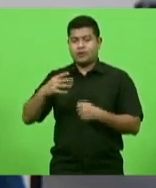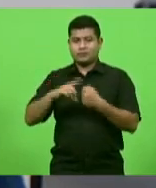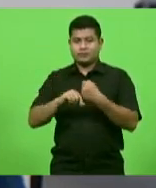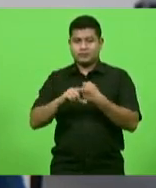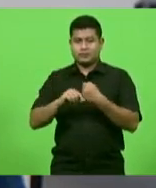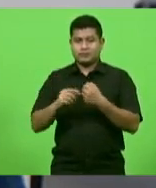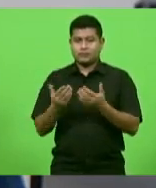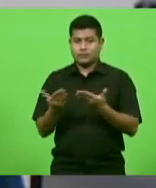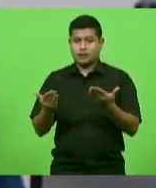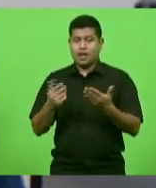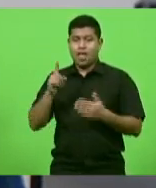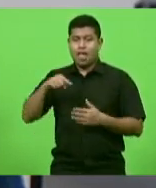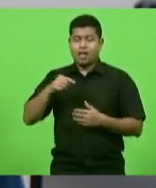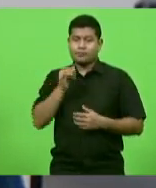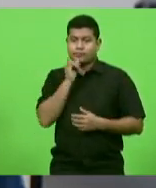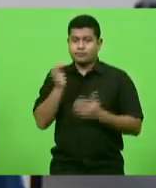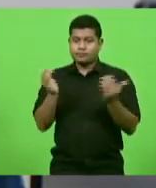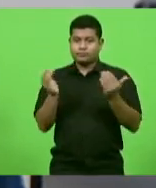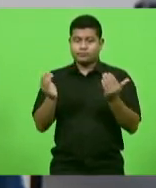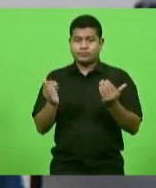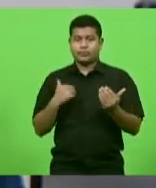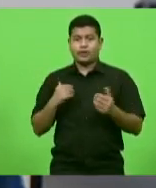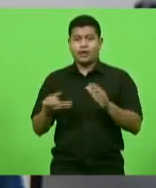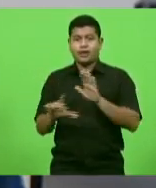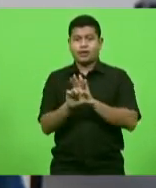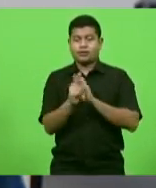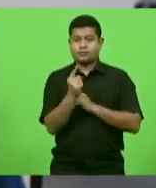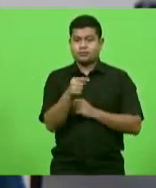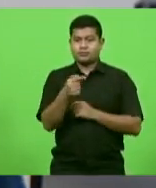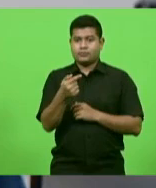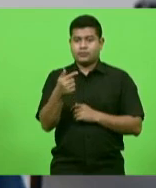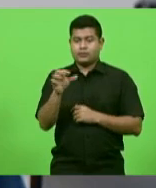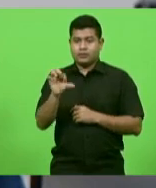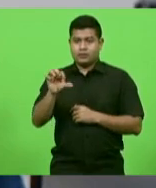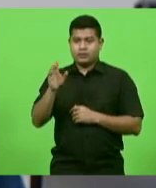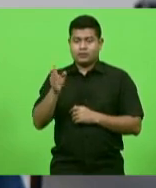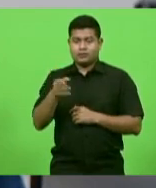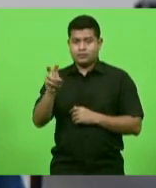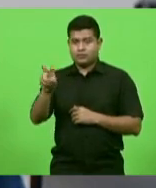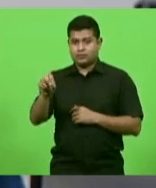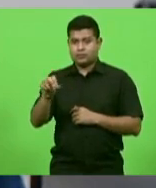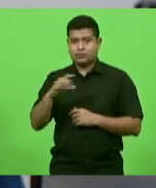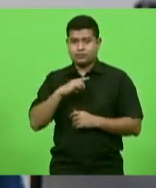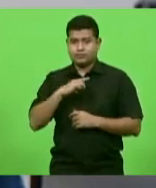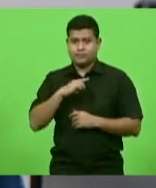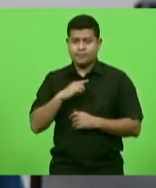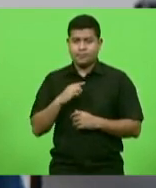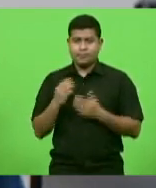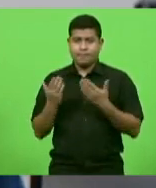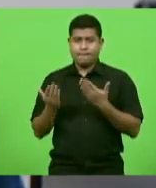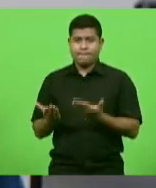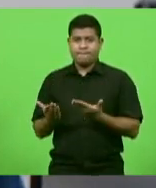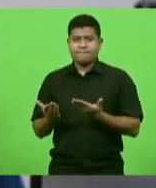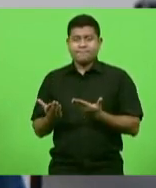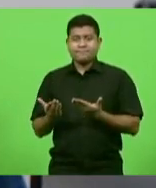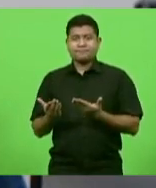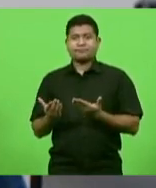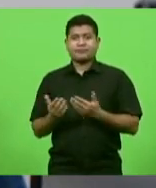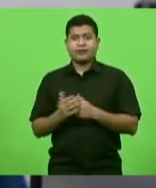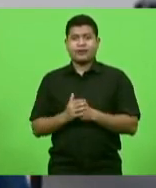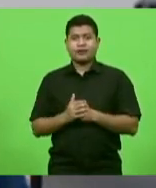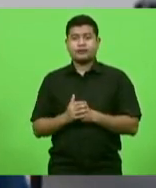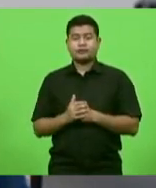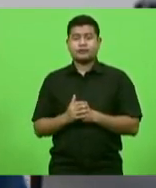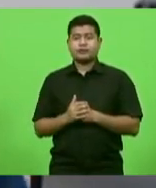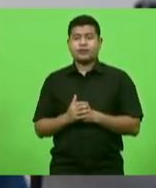exemplificativo constante sua definição completa na lei 1.079 e essa de especial de Regência o complemento a norma constitucional